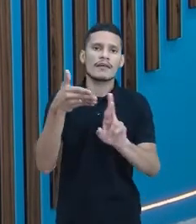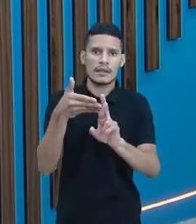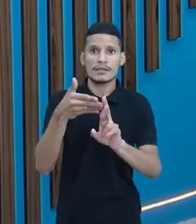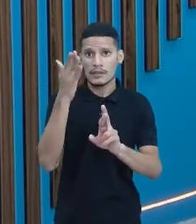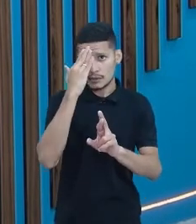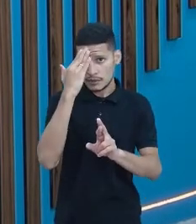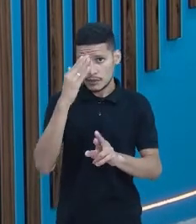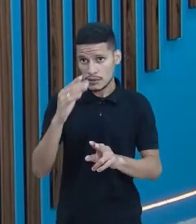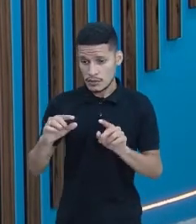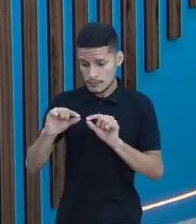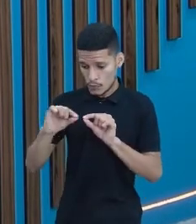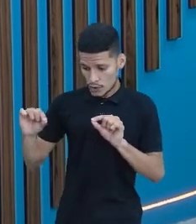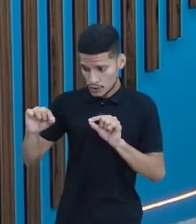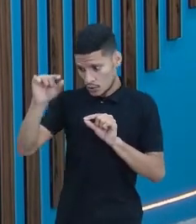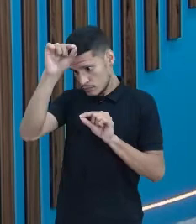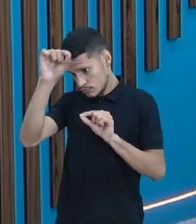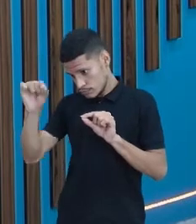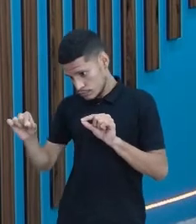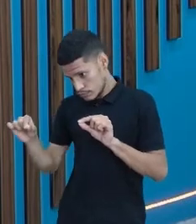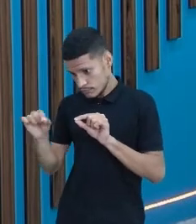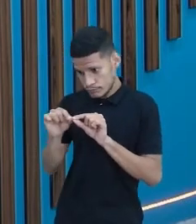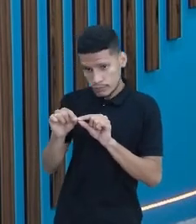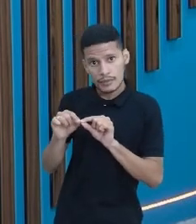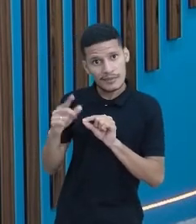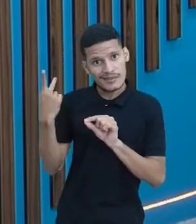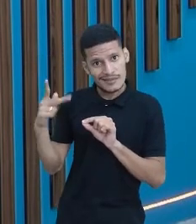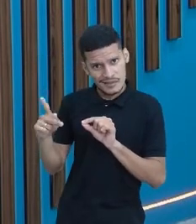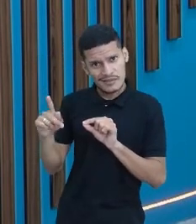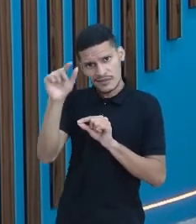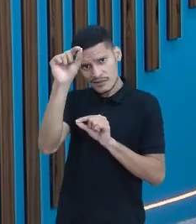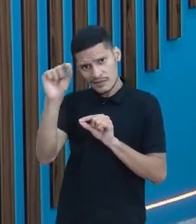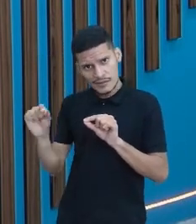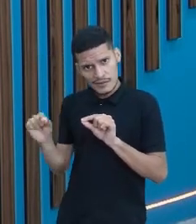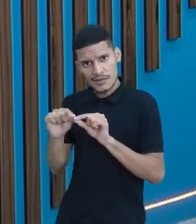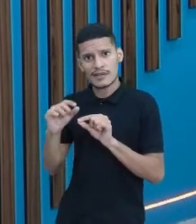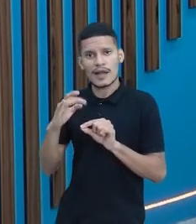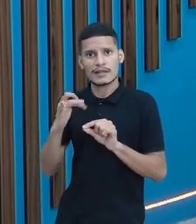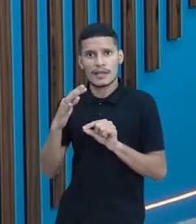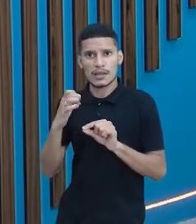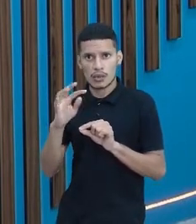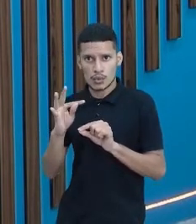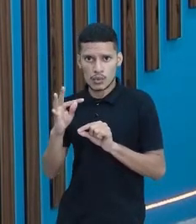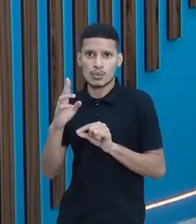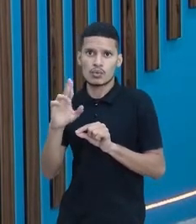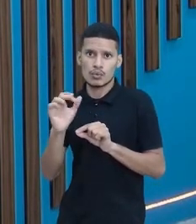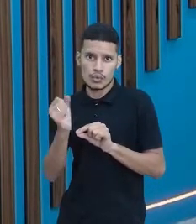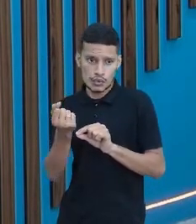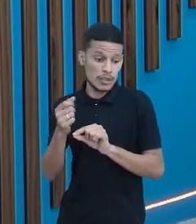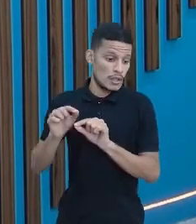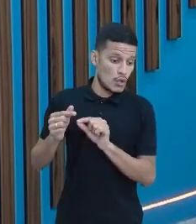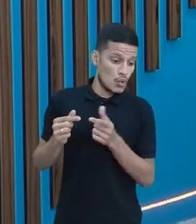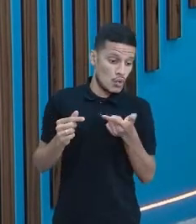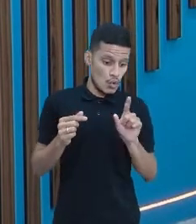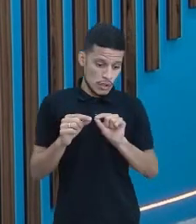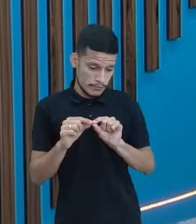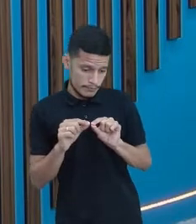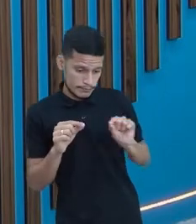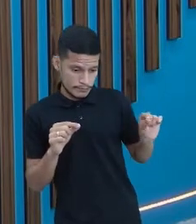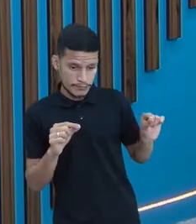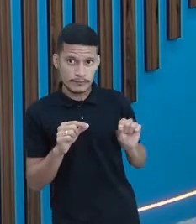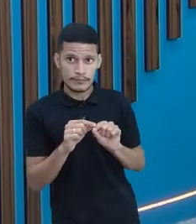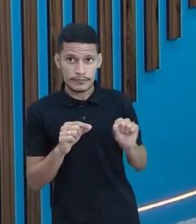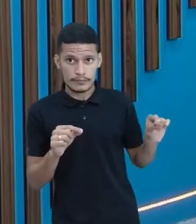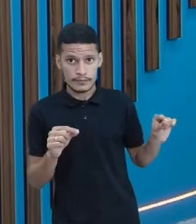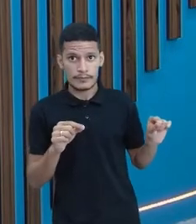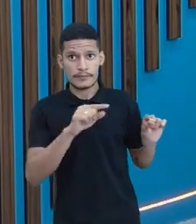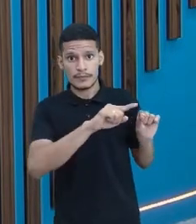é a projeção desse cateto aqui, ou seja, é a sombra desse cateto. Consequentemente, essa projeção aqui é